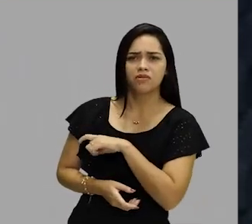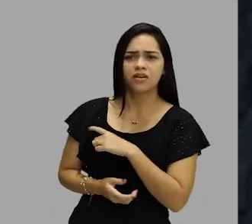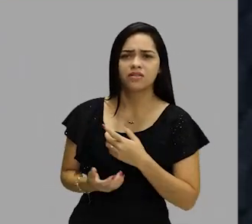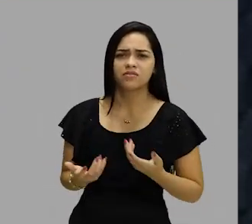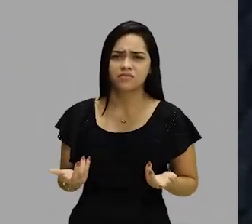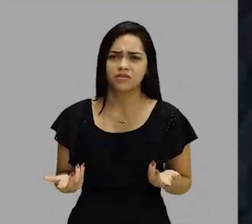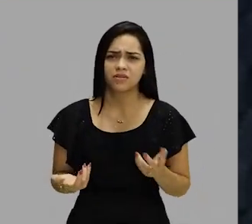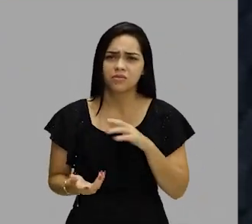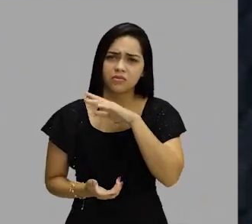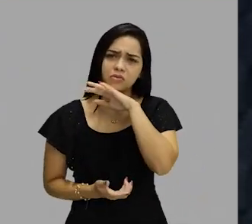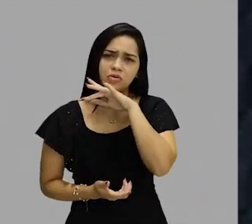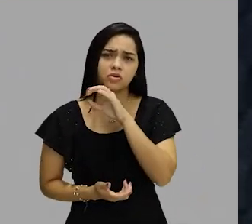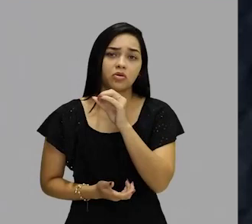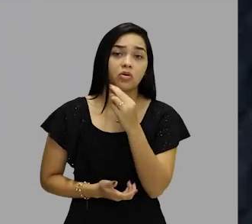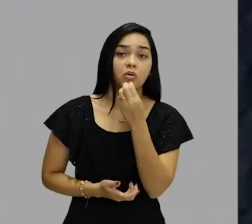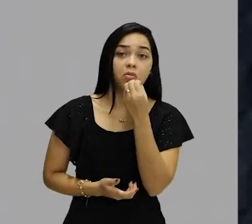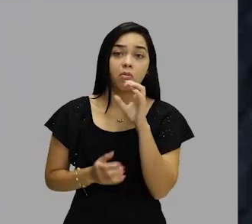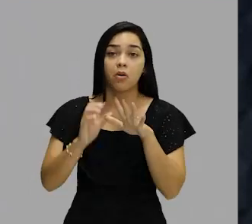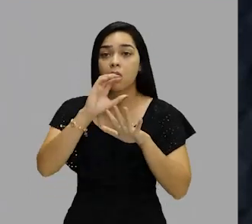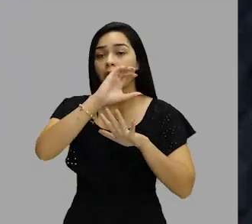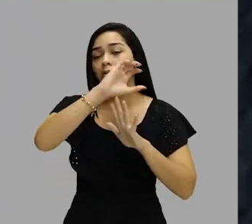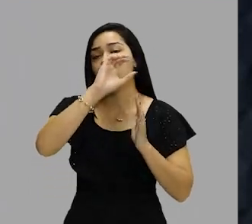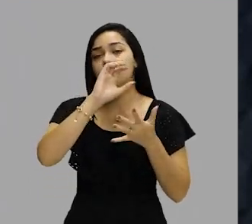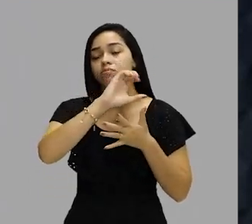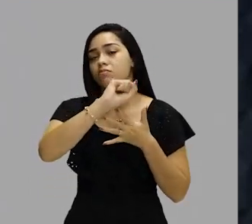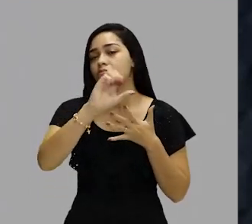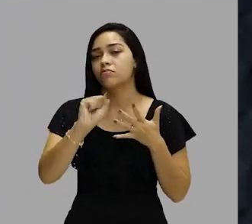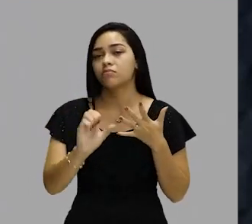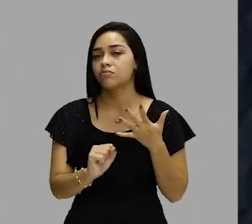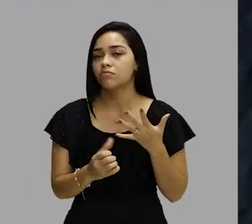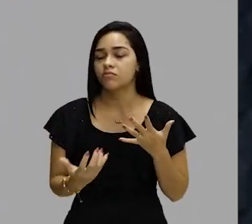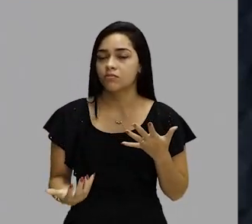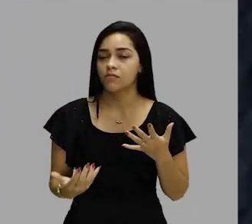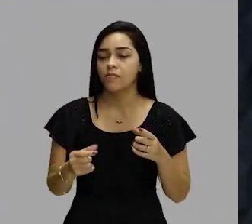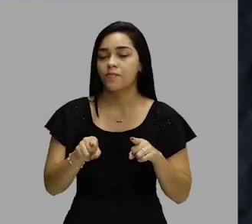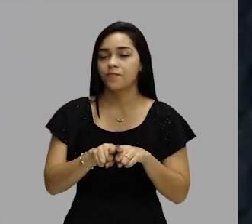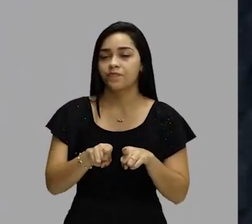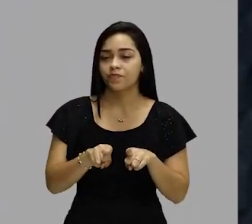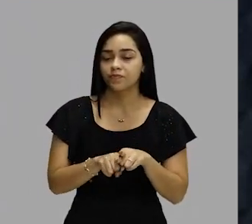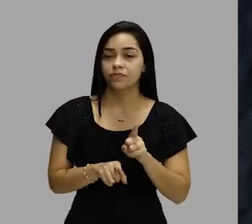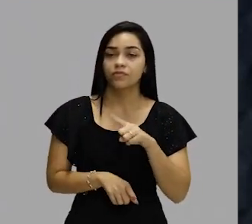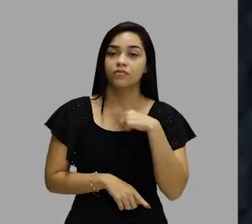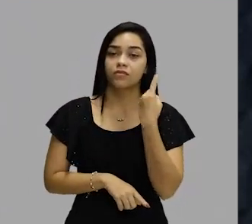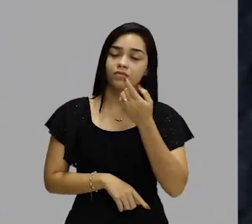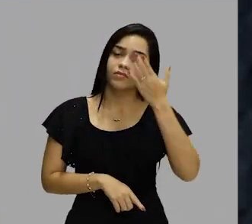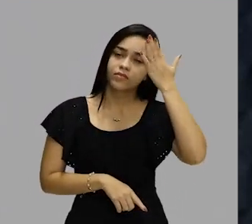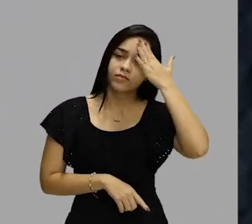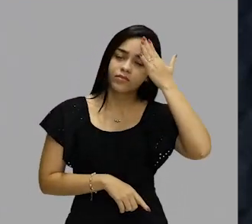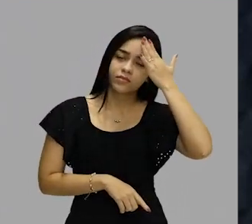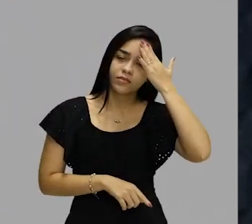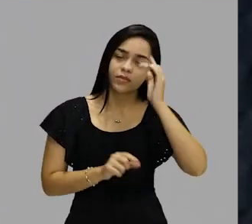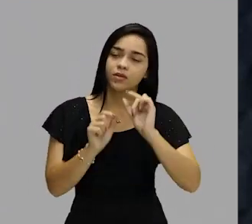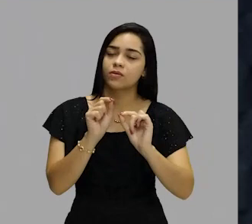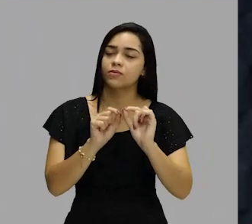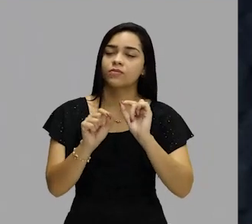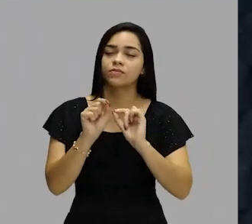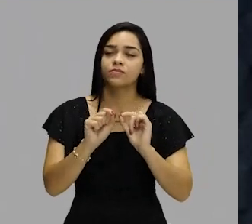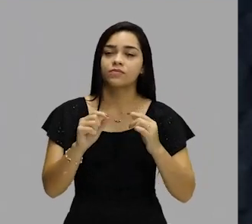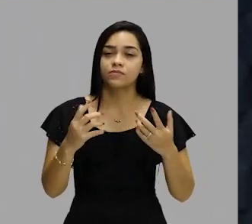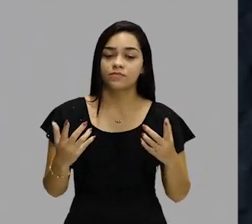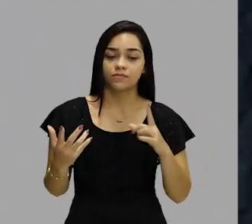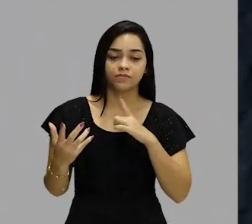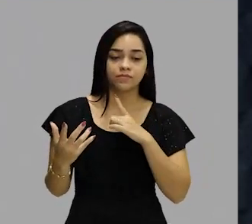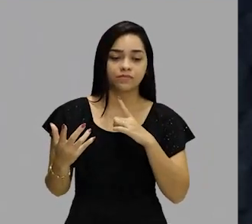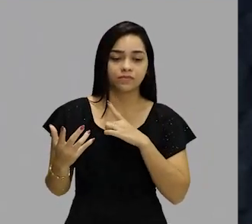isso é ruim ou é bom para as cadeias alimentares? E por último, nós vamos entender um pouco sobre